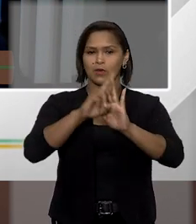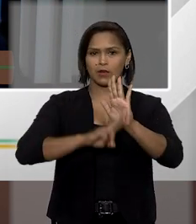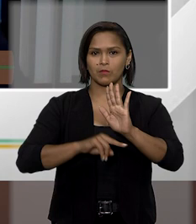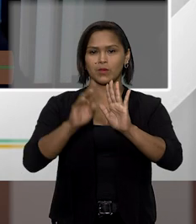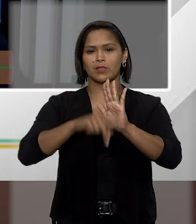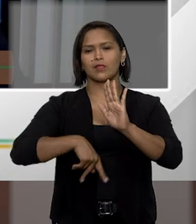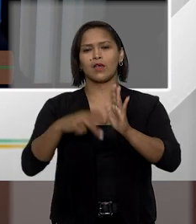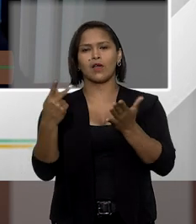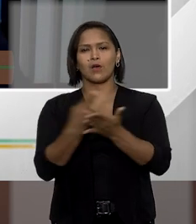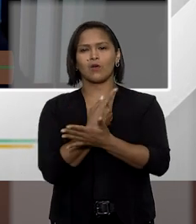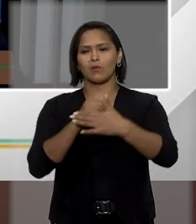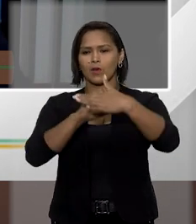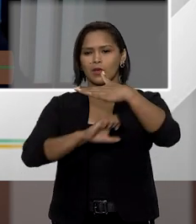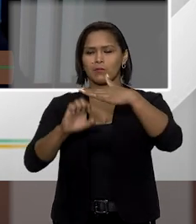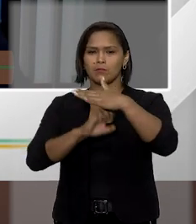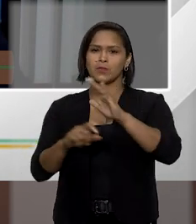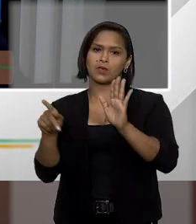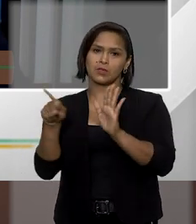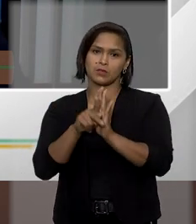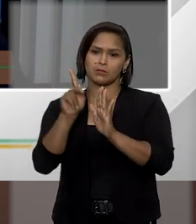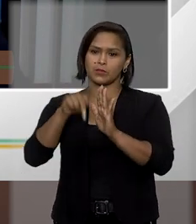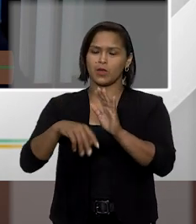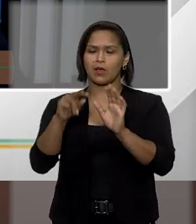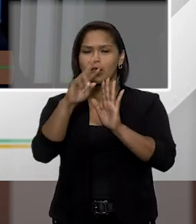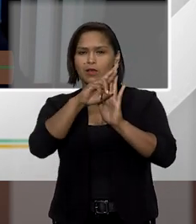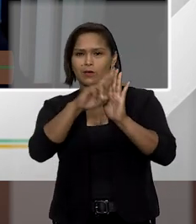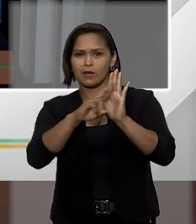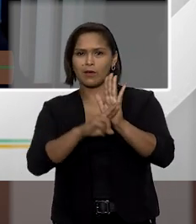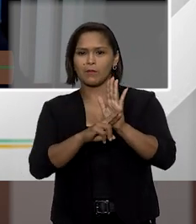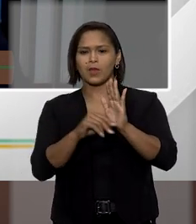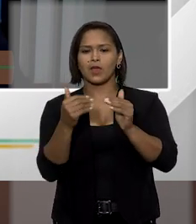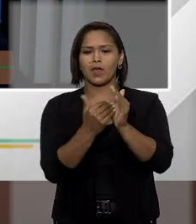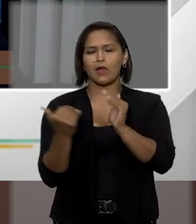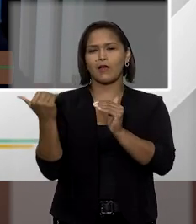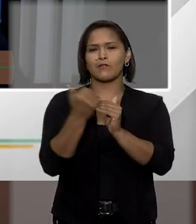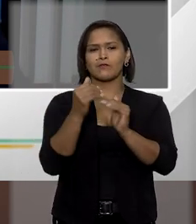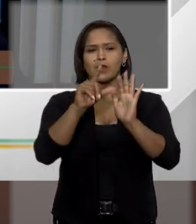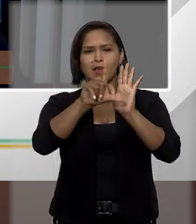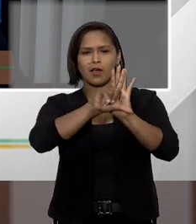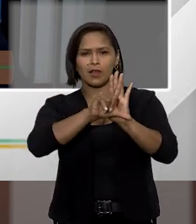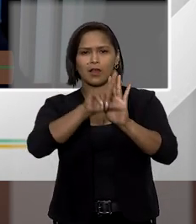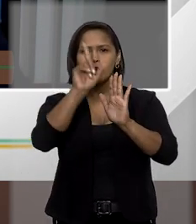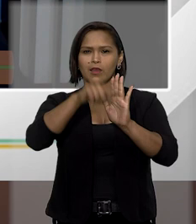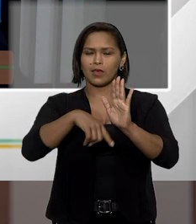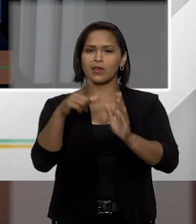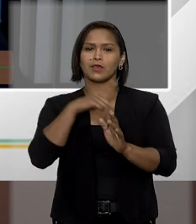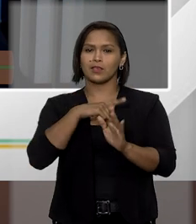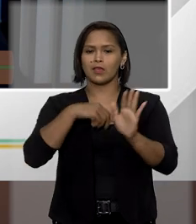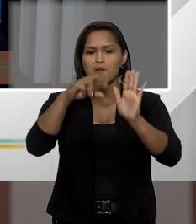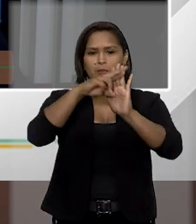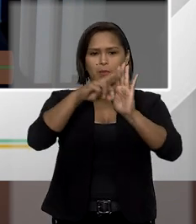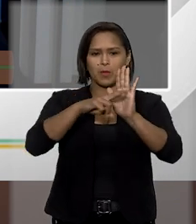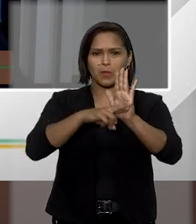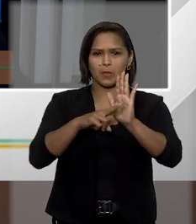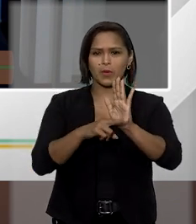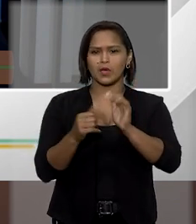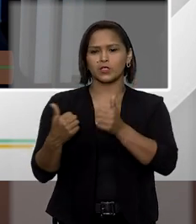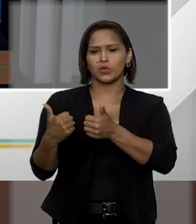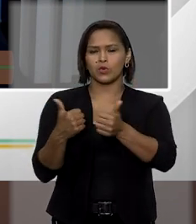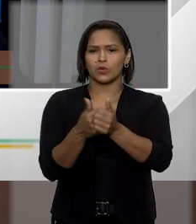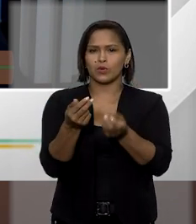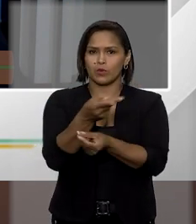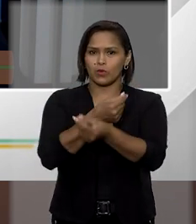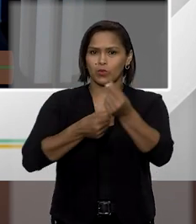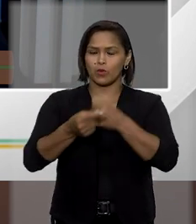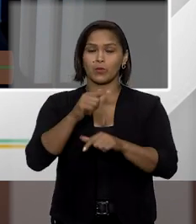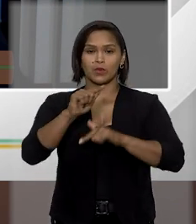de uma determinada empresa frente aos regulamentos, às disposições legais que margeiam, que regulamentam aquele segmento